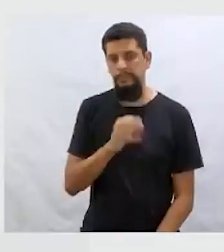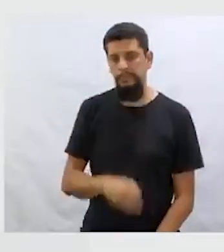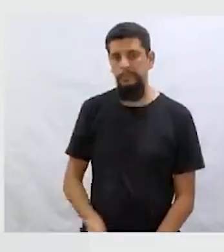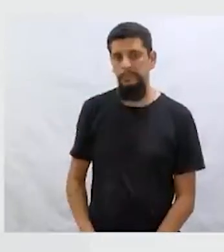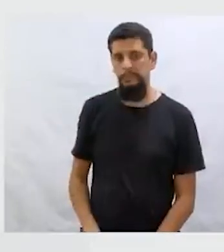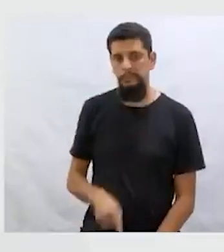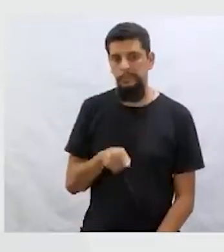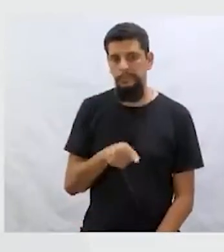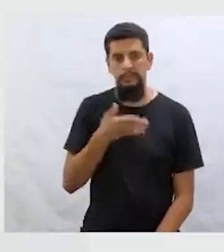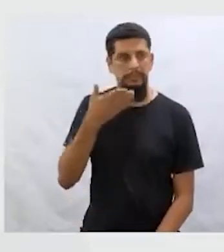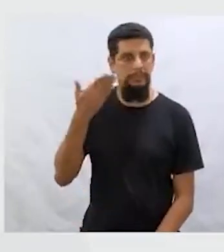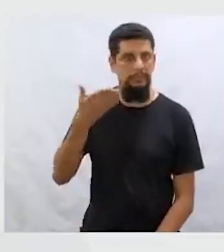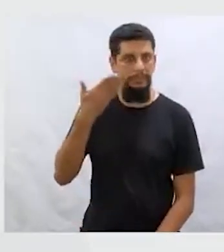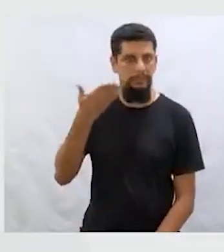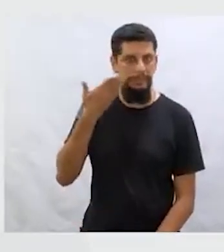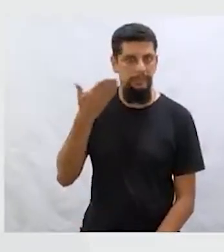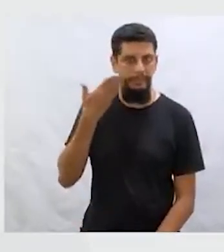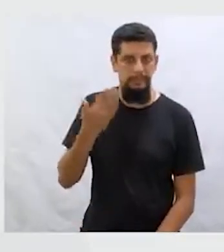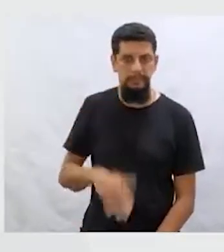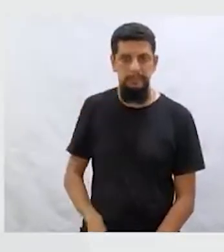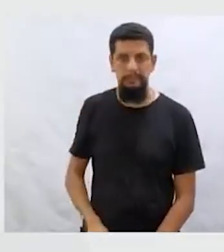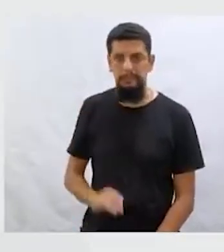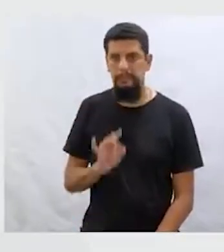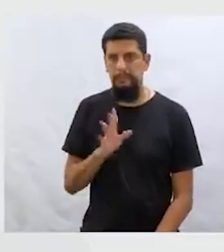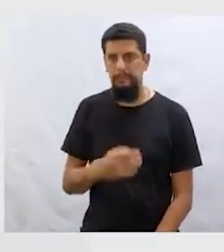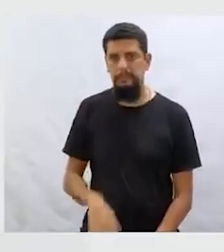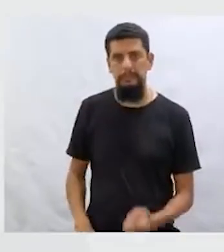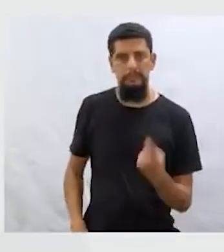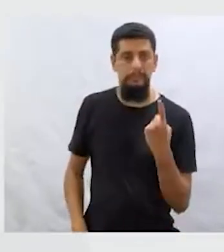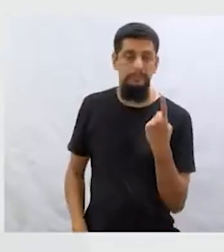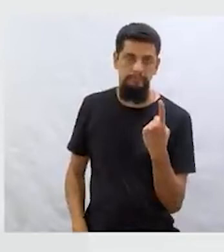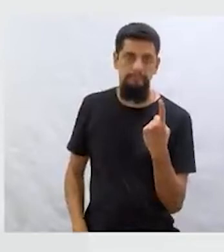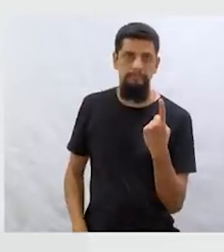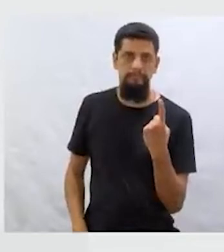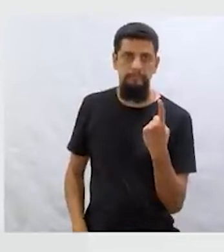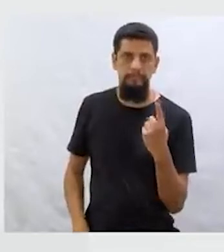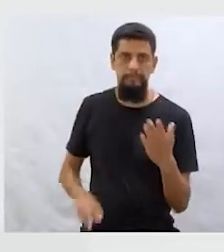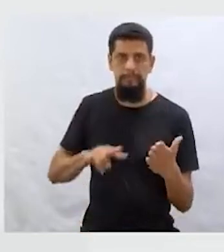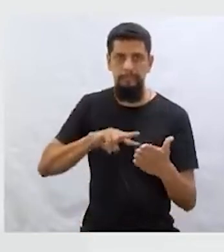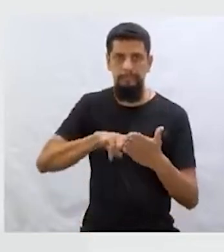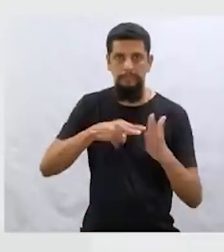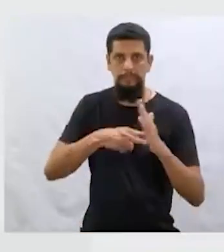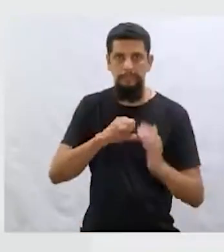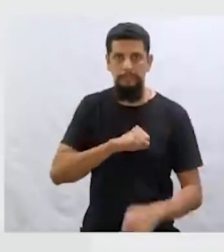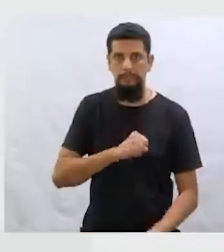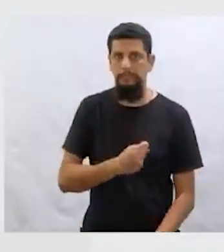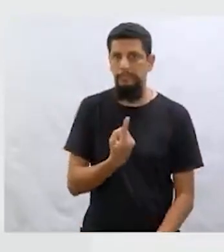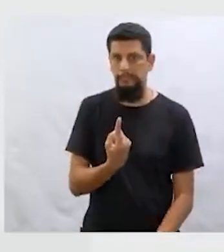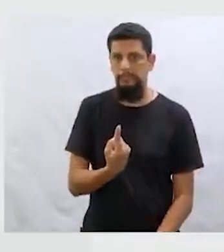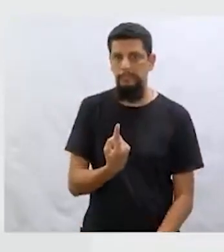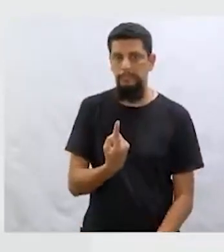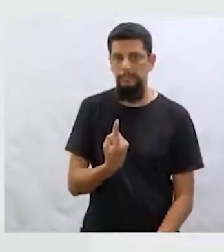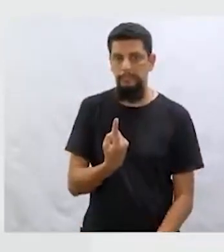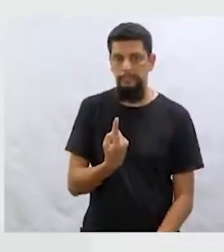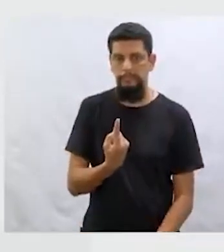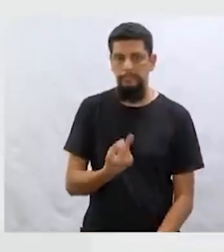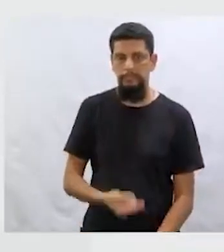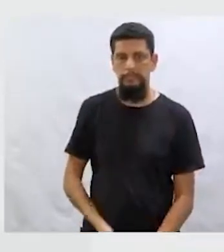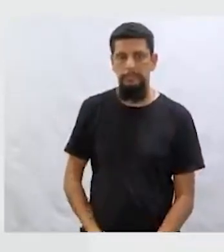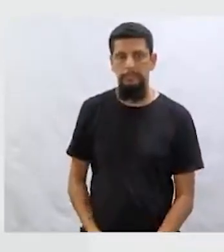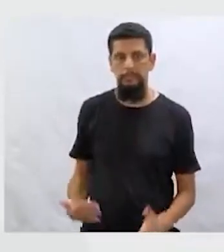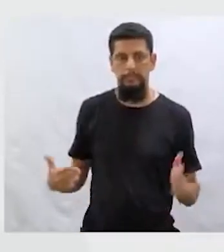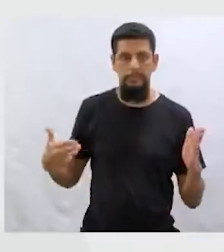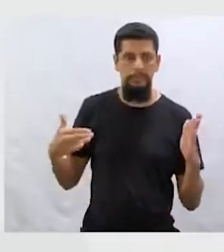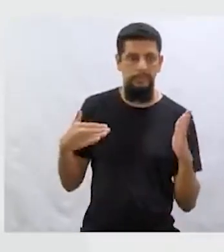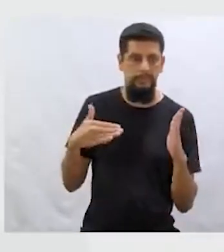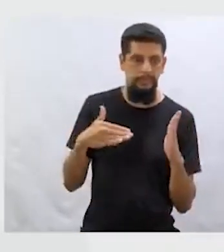Isto. Essa está bem fácil, né? Só tem um dedinho levantado que representa o número 1. E